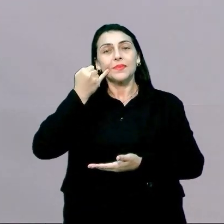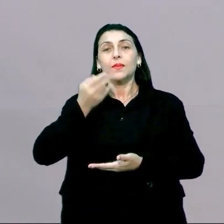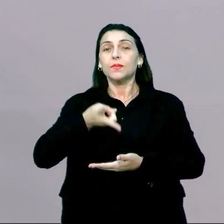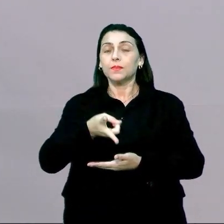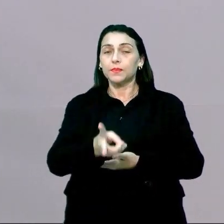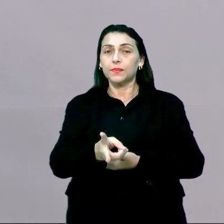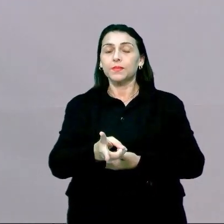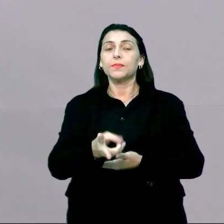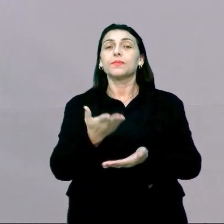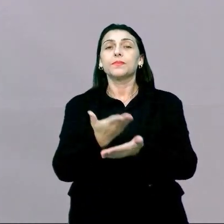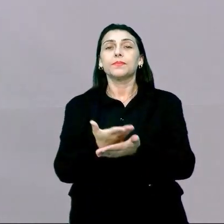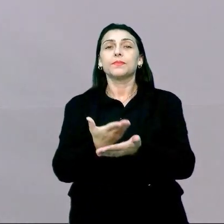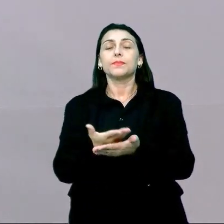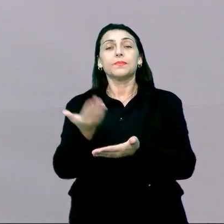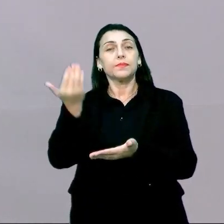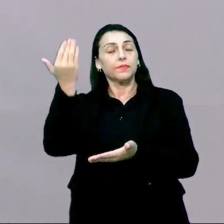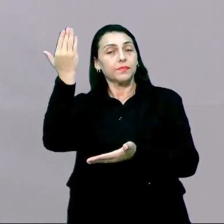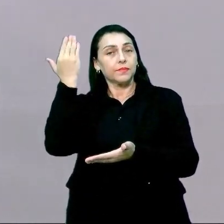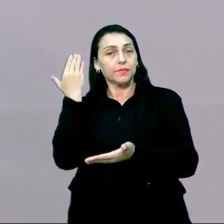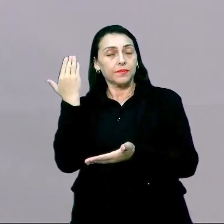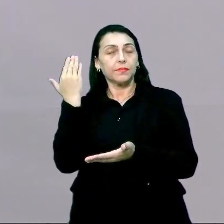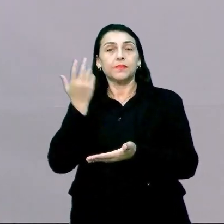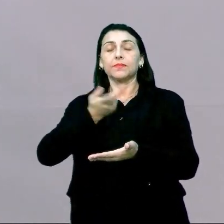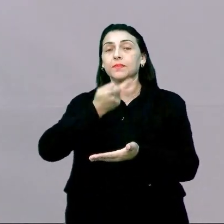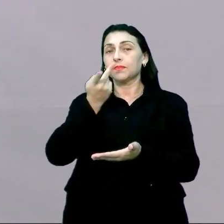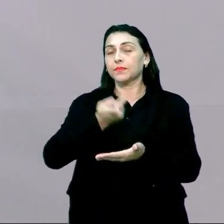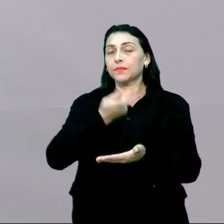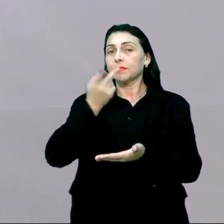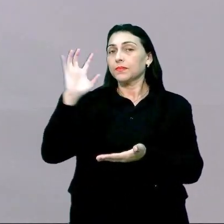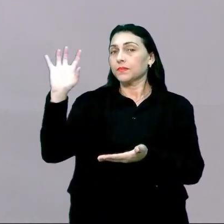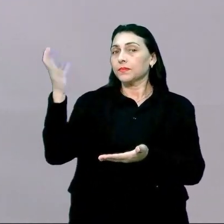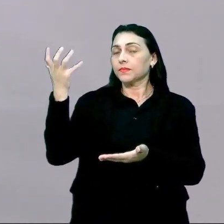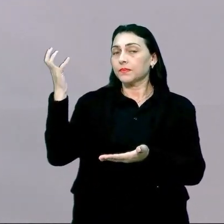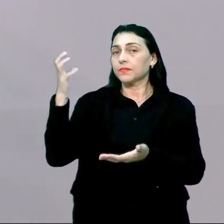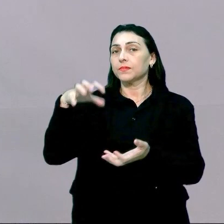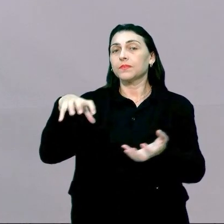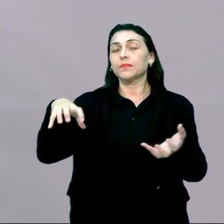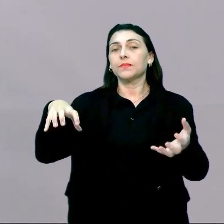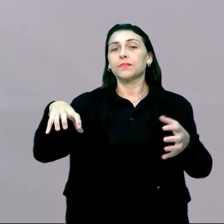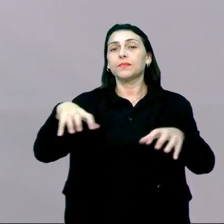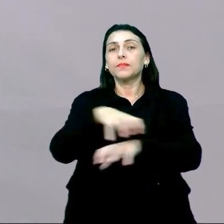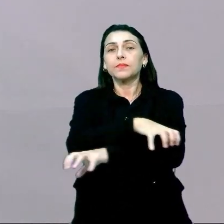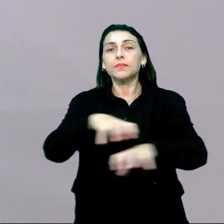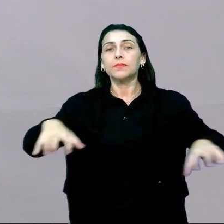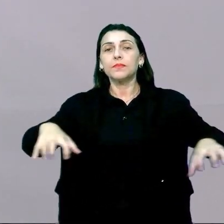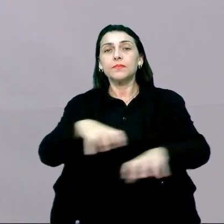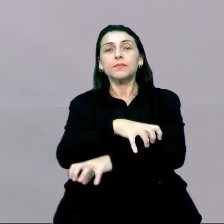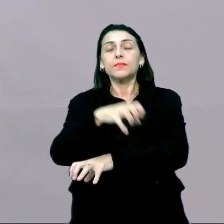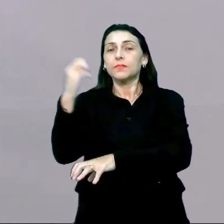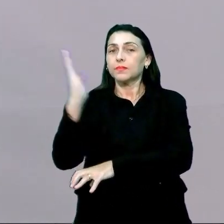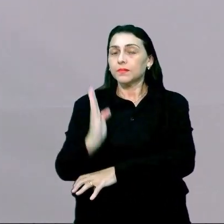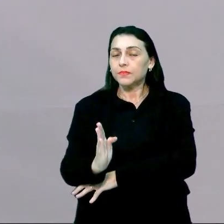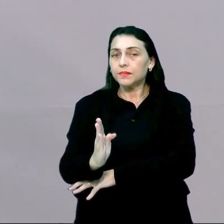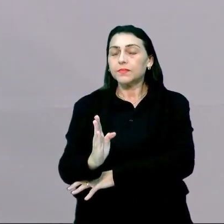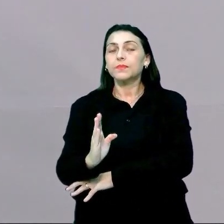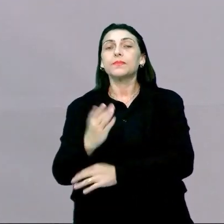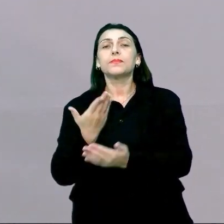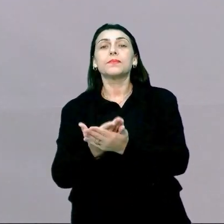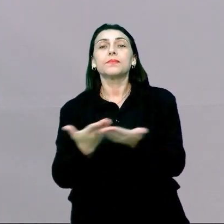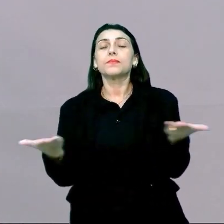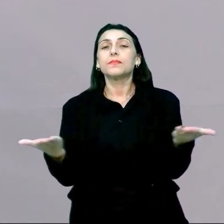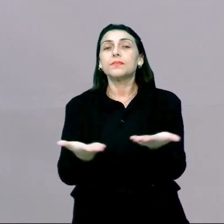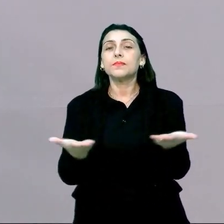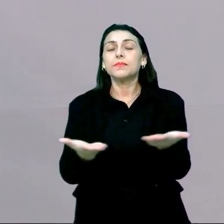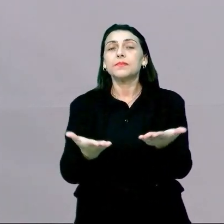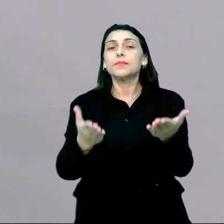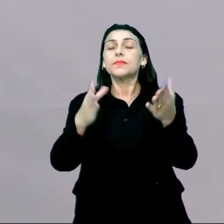dar continuidade à nossa aula passada, onde nós falamos sobre climas e biomas brasileiros. Então, a nossa aula de